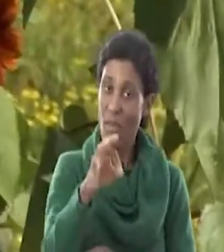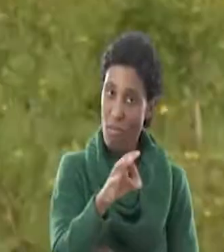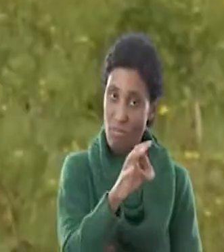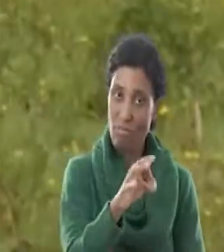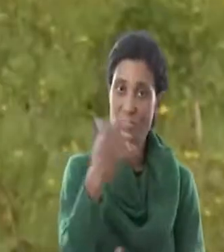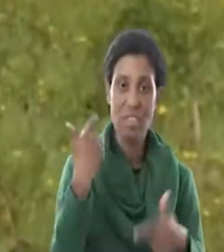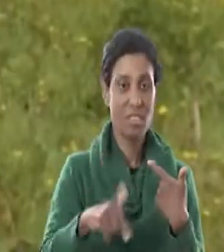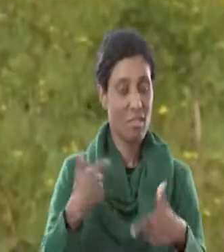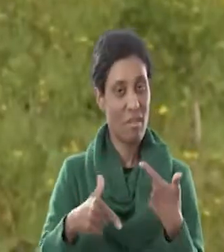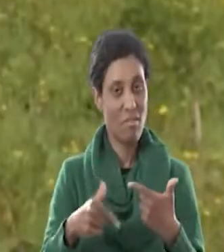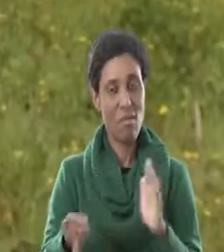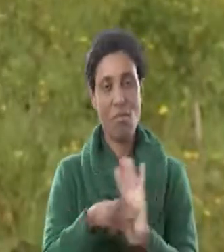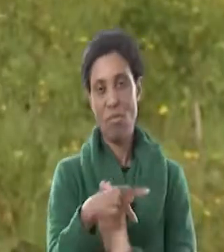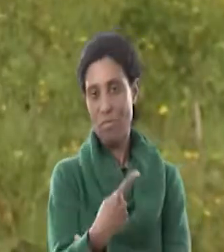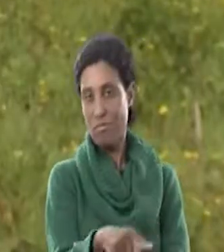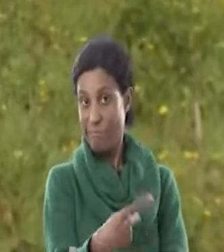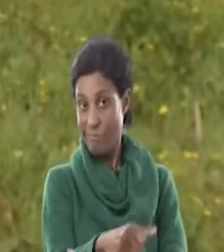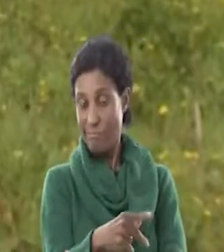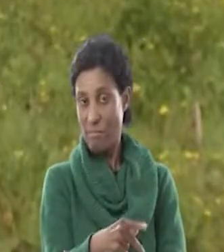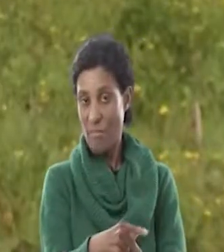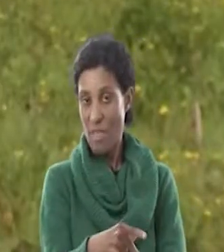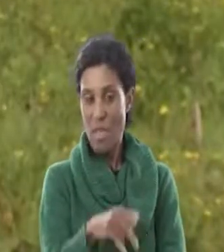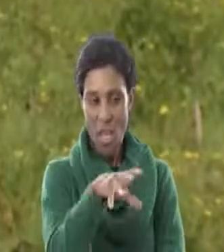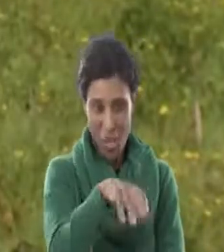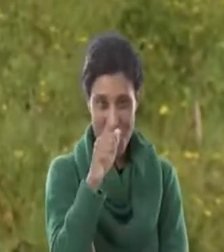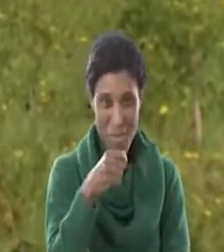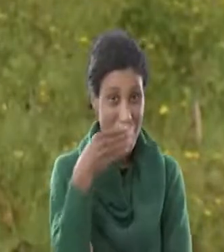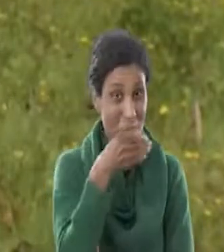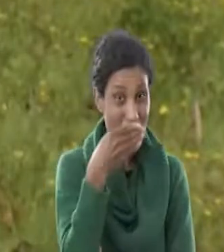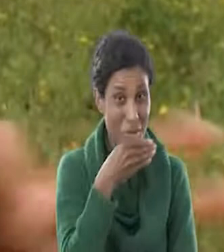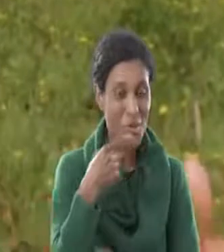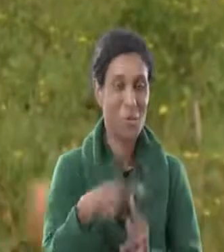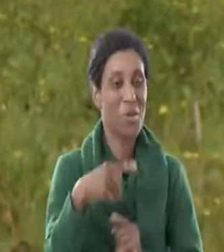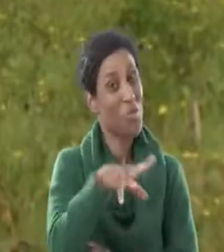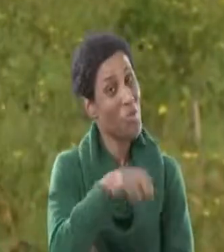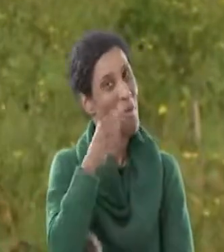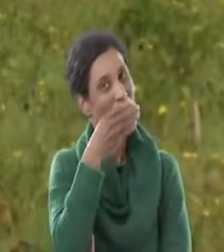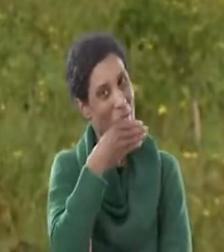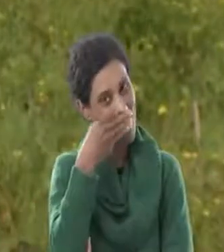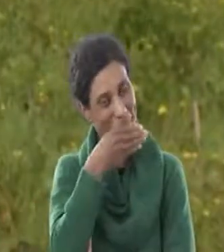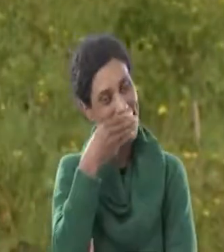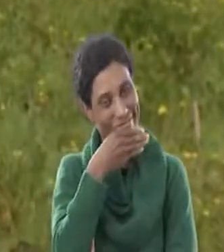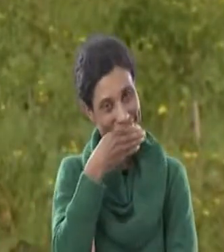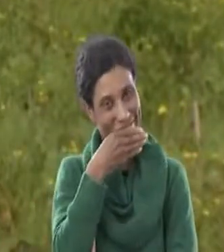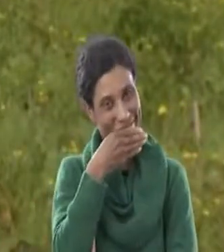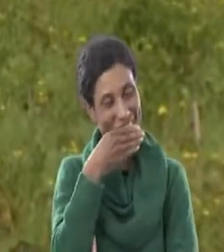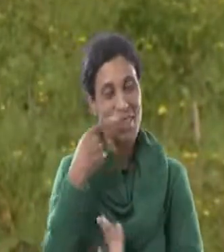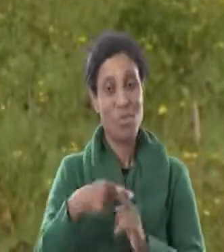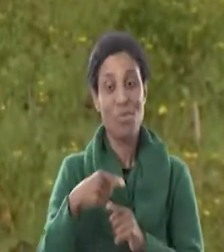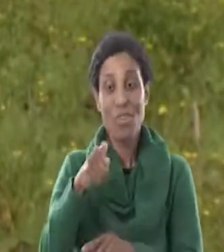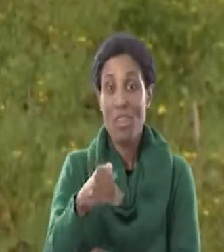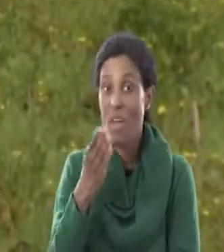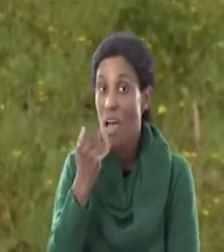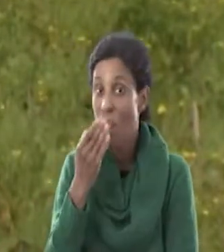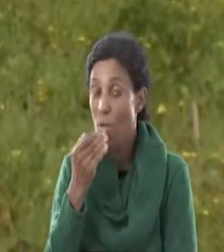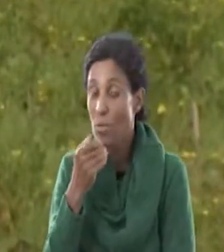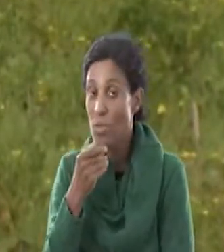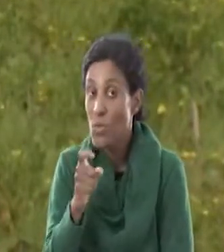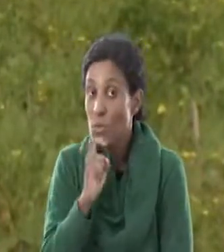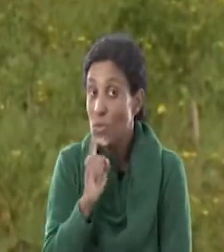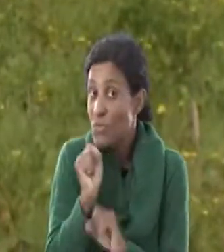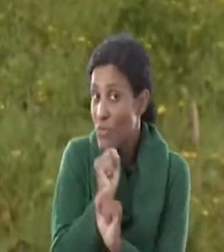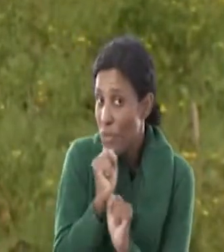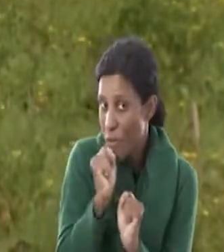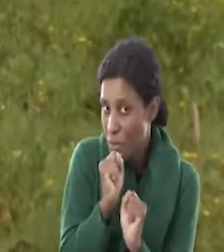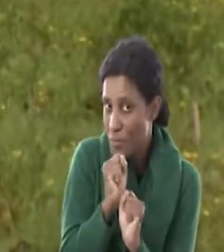A abelha, ela trabalha para ela mesma. A gente colhe o mel porque a gente foi lá e pega o mel dela, porque na verdade aquele mel é o alimento